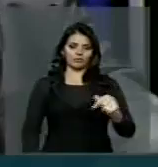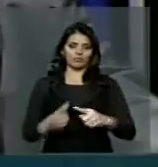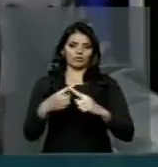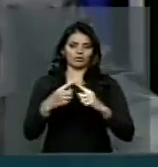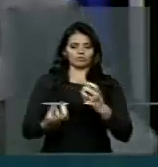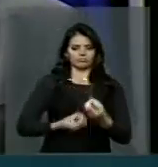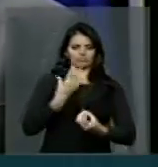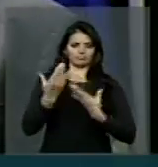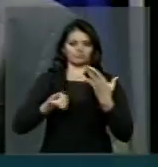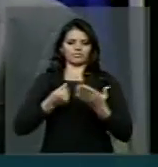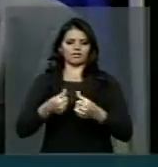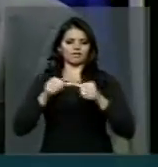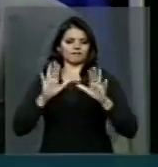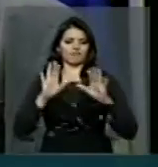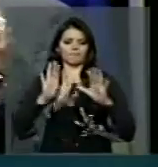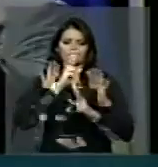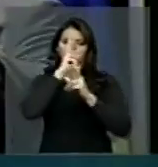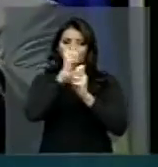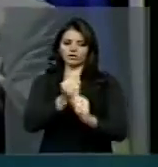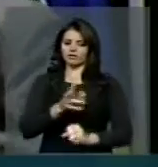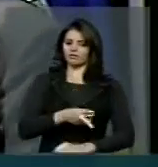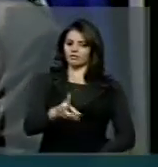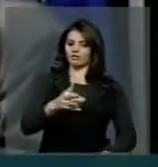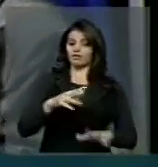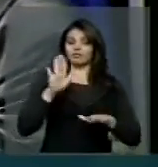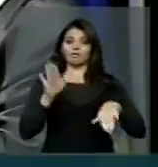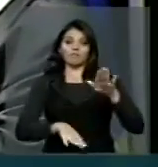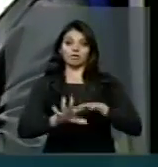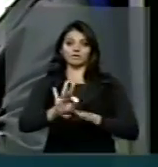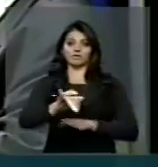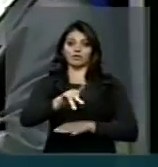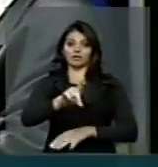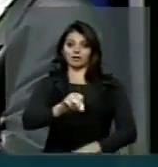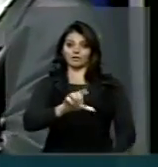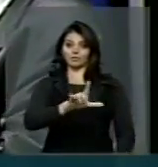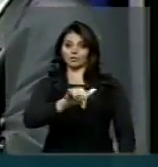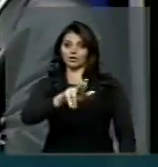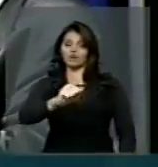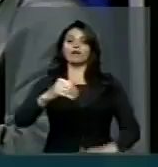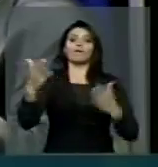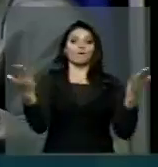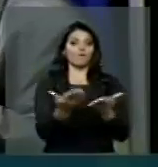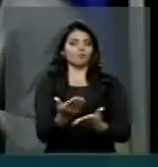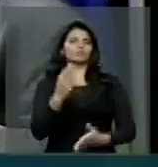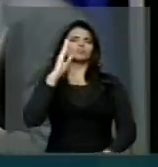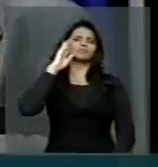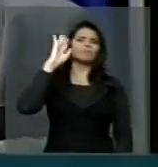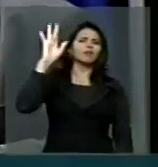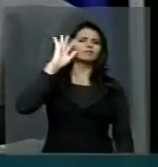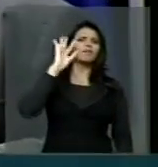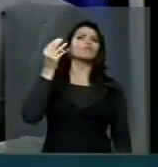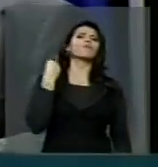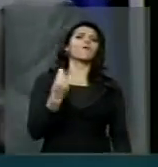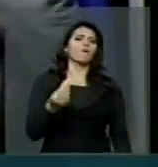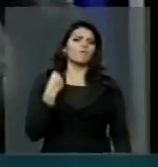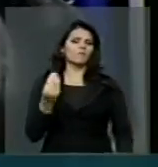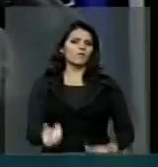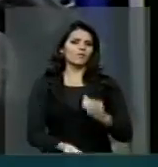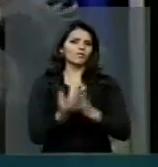de permanecer no poder. Talvez Fernando Lira hoje estivesse imaginando como